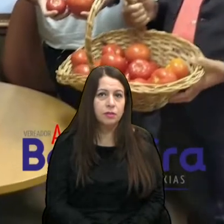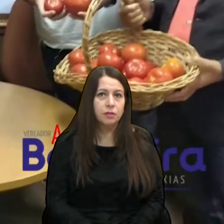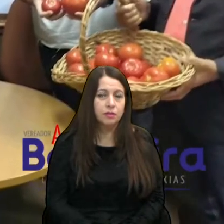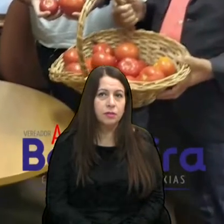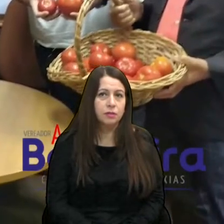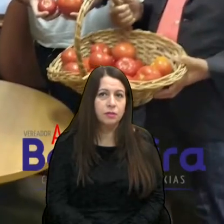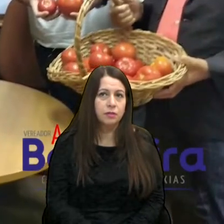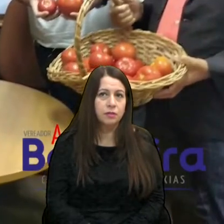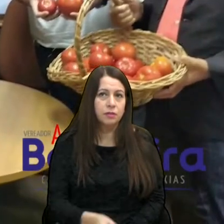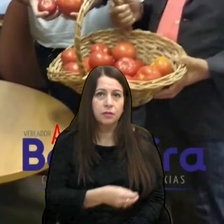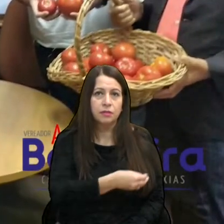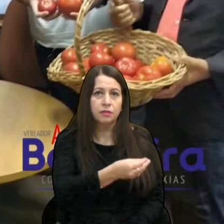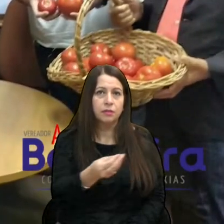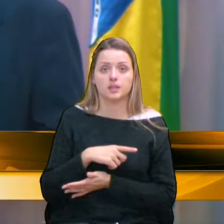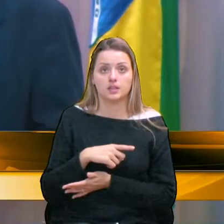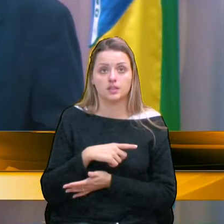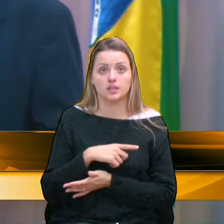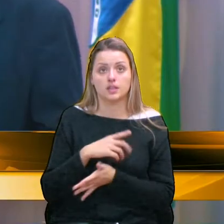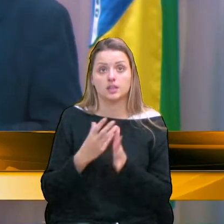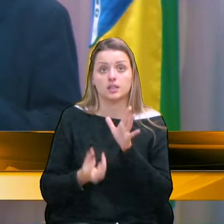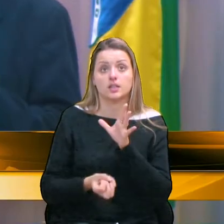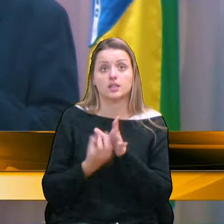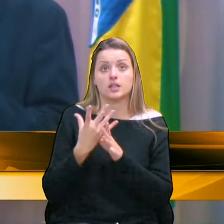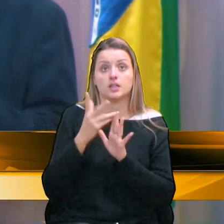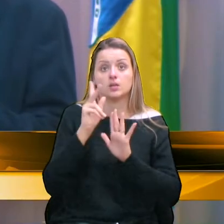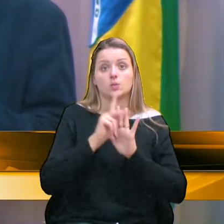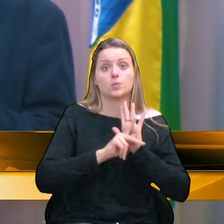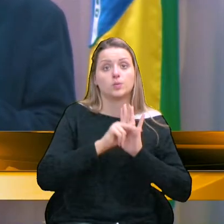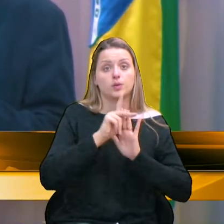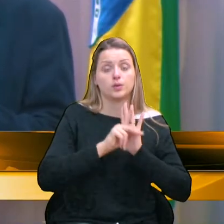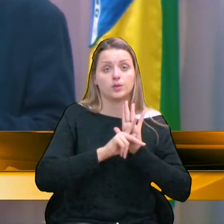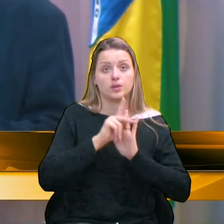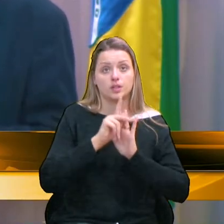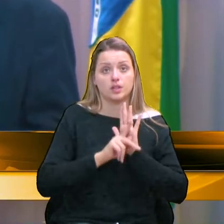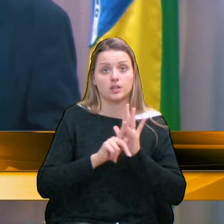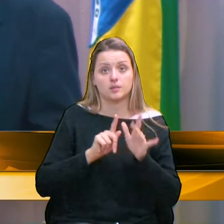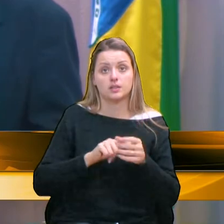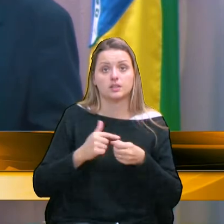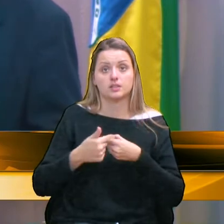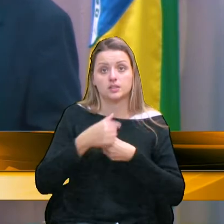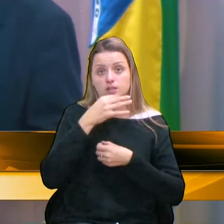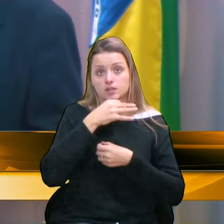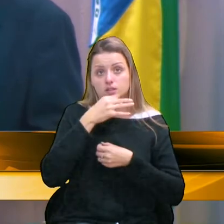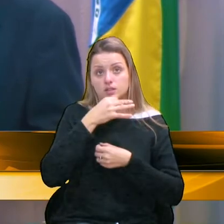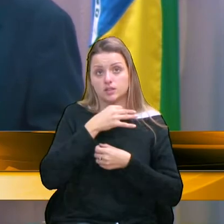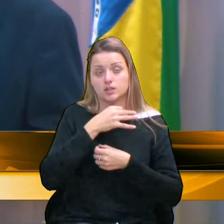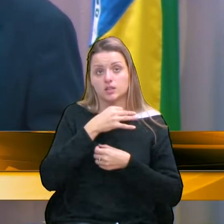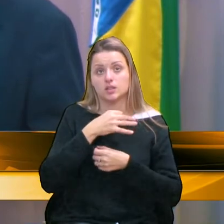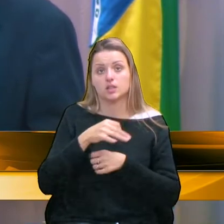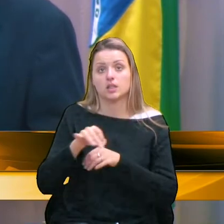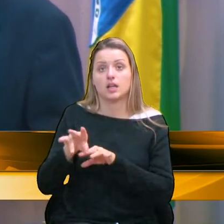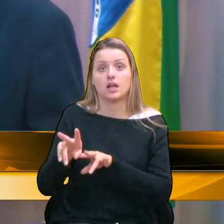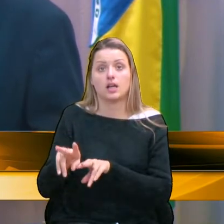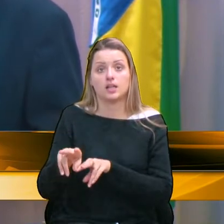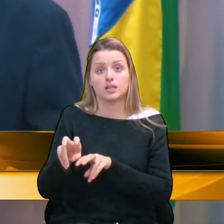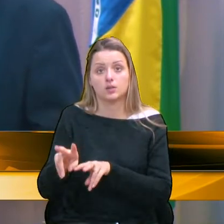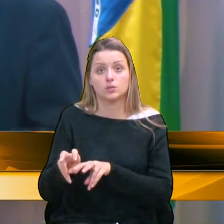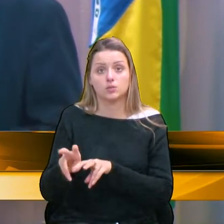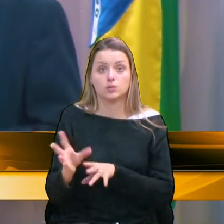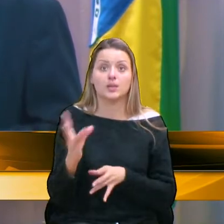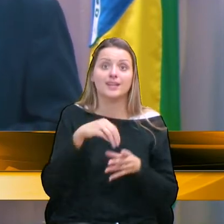limite foi com esse vídeo sobre a compostagem que o vereador arlindo bandeira do pp